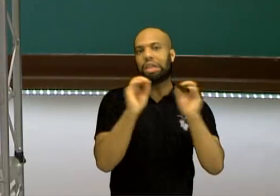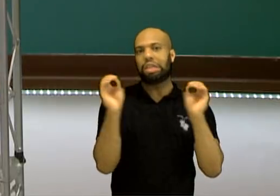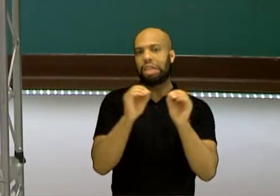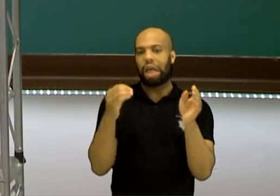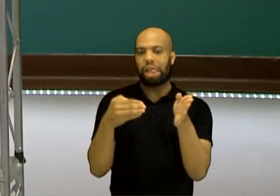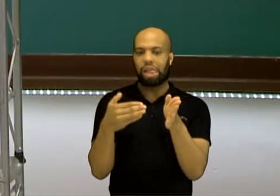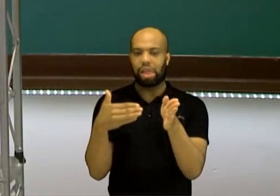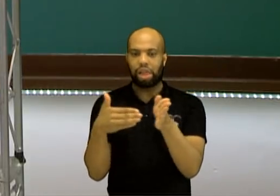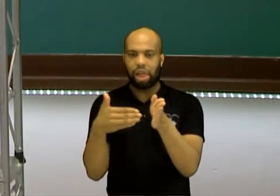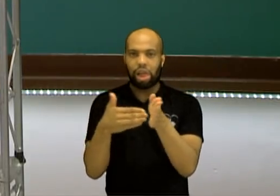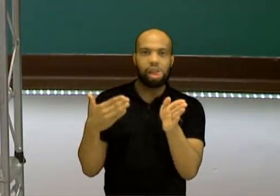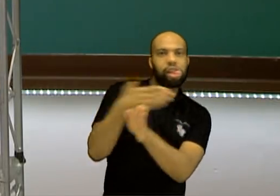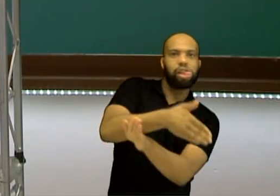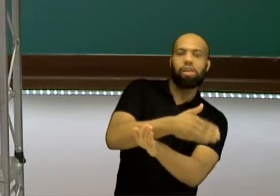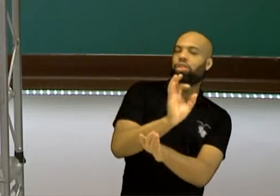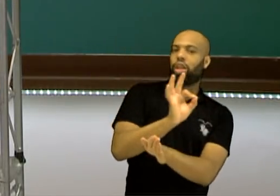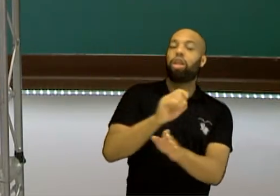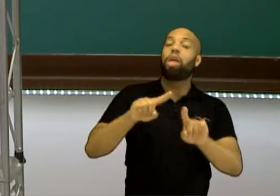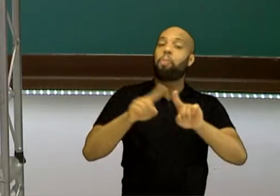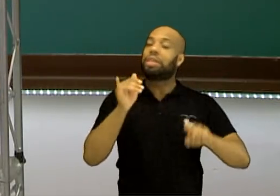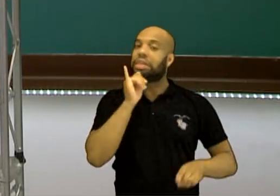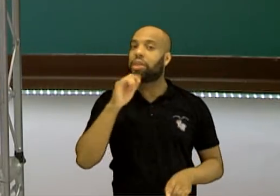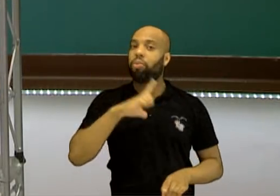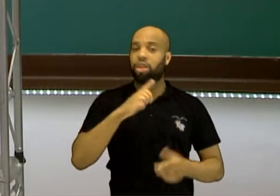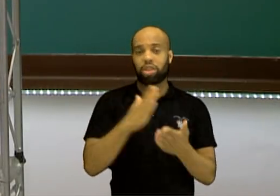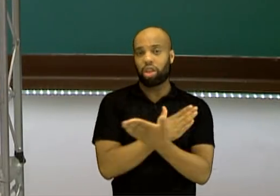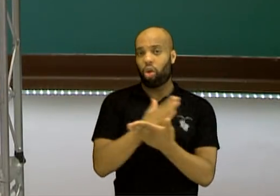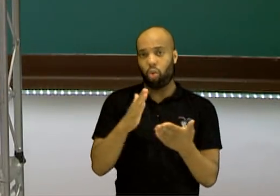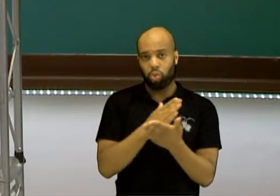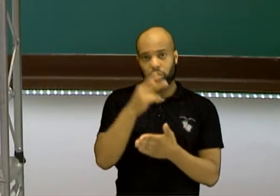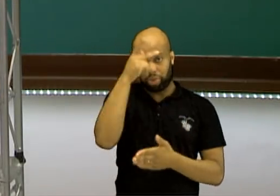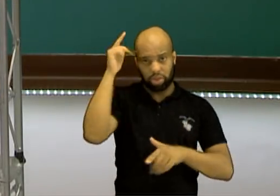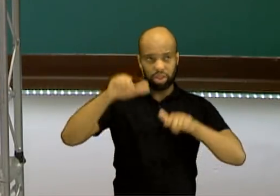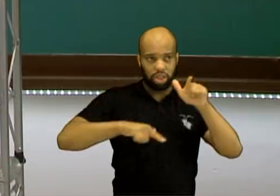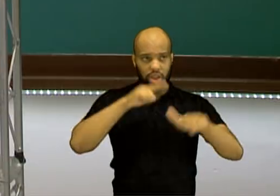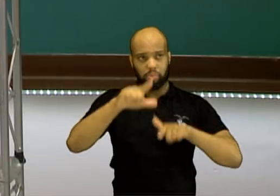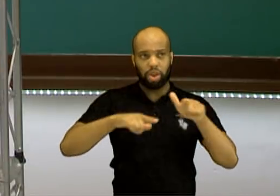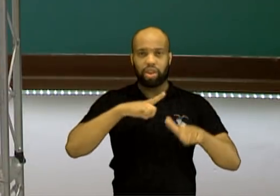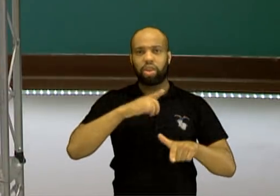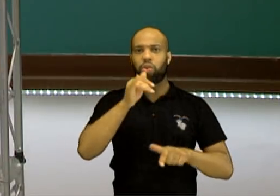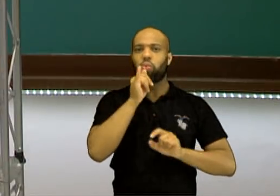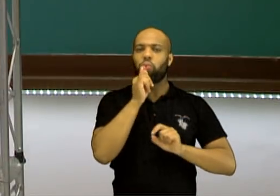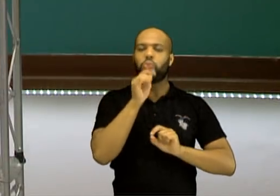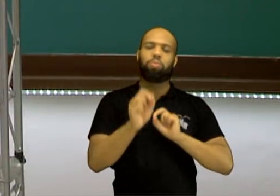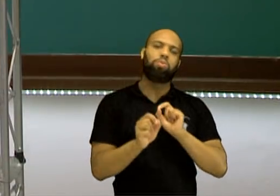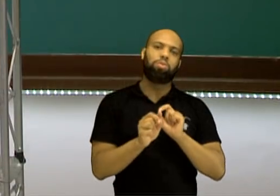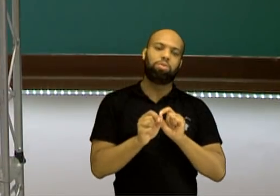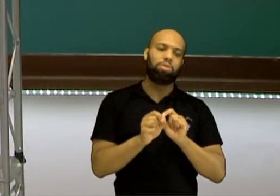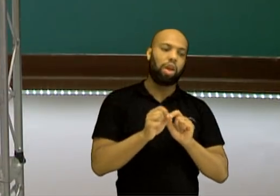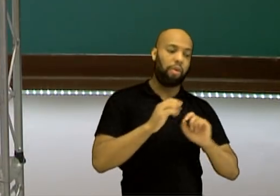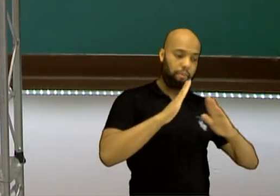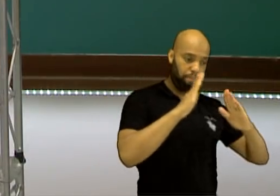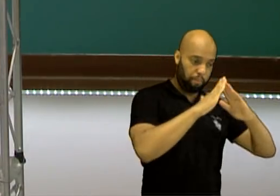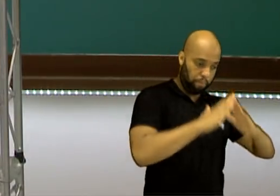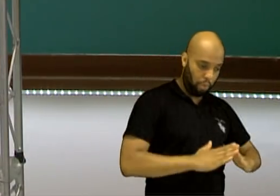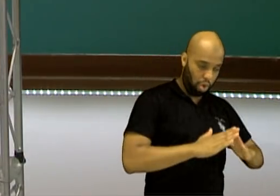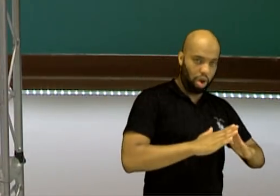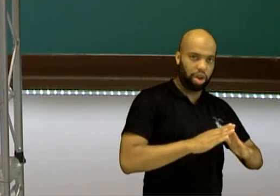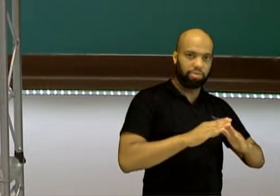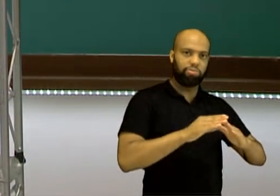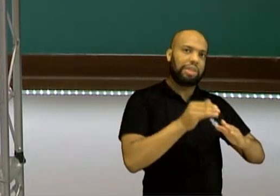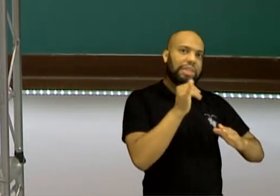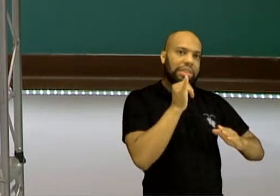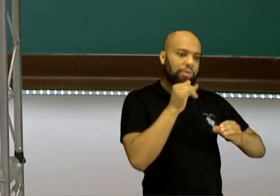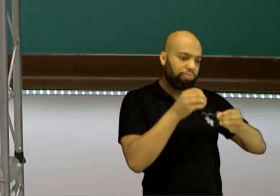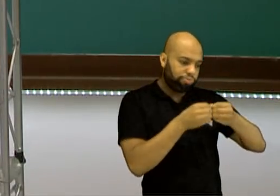muitos trabalhadores, por vezes, fazem aquela migração pendular, né? Atravessam limites municipais, moram na região metropolitana,